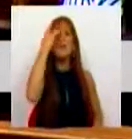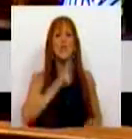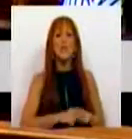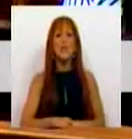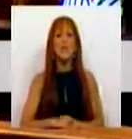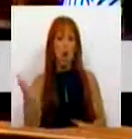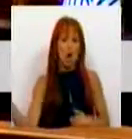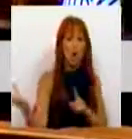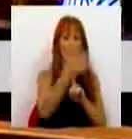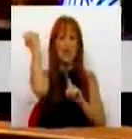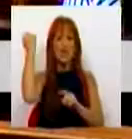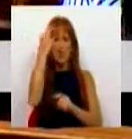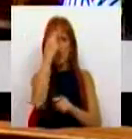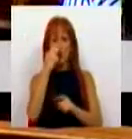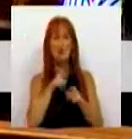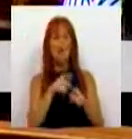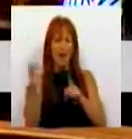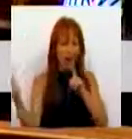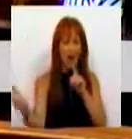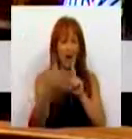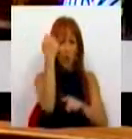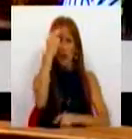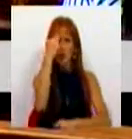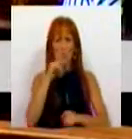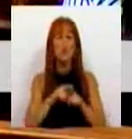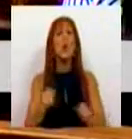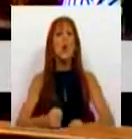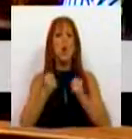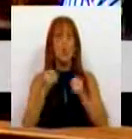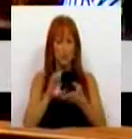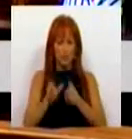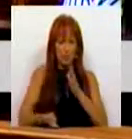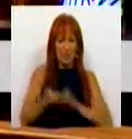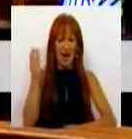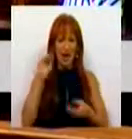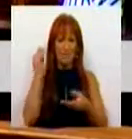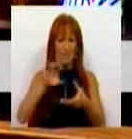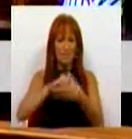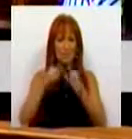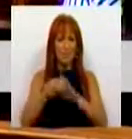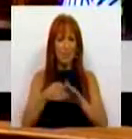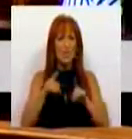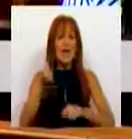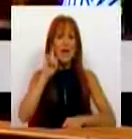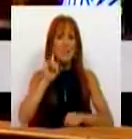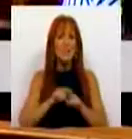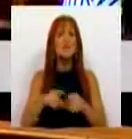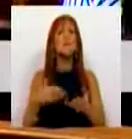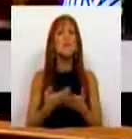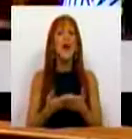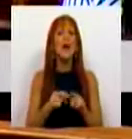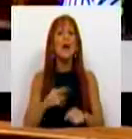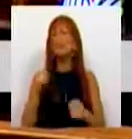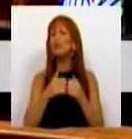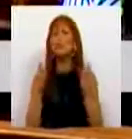e pela conquista histórica, essa sim histórica, de conseguirmos recapitalizar a Caixa Geral de Depósitos e a importância que isso tem